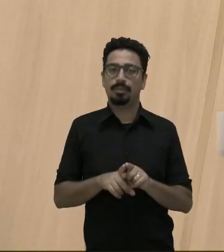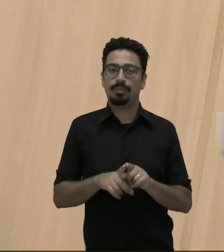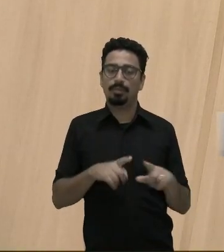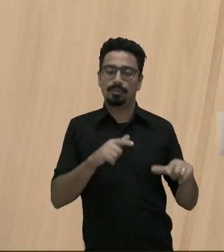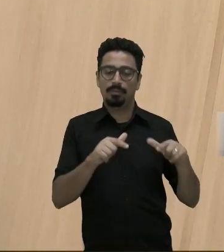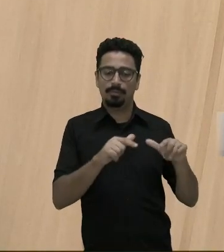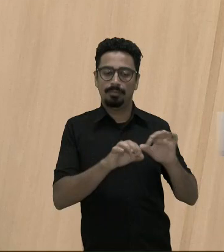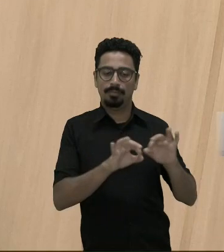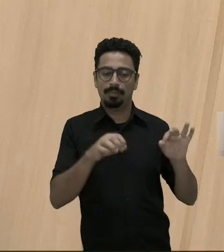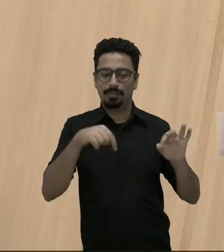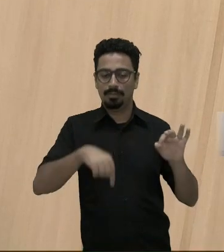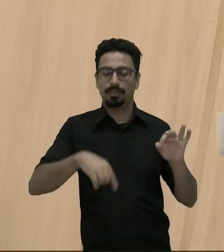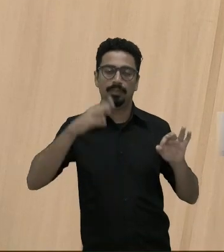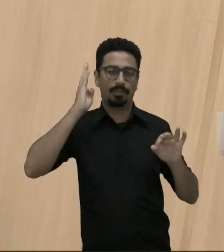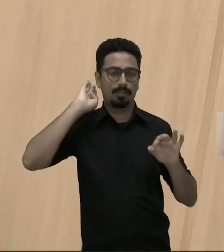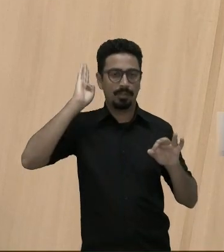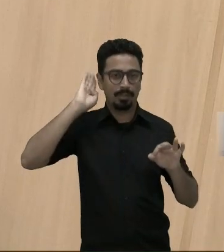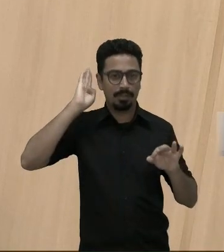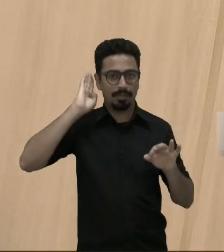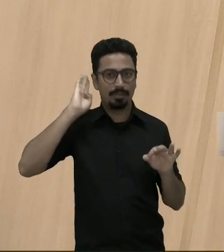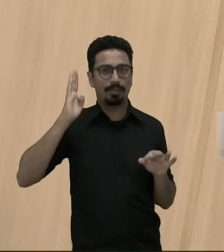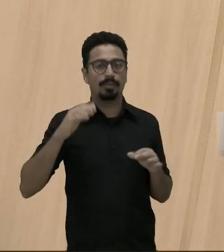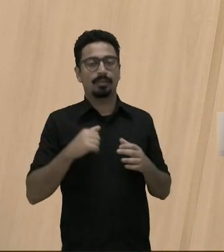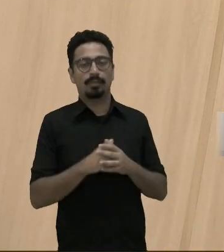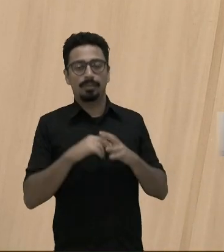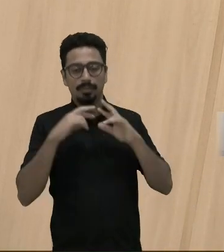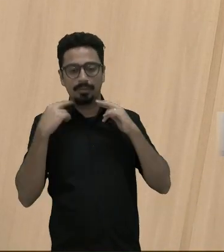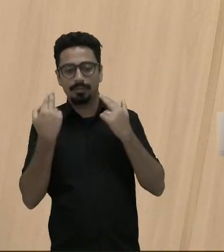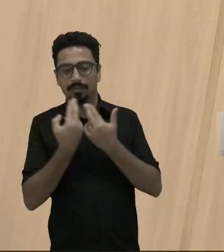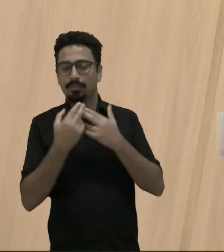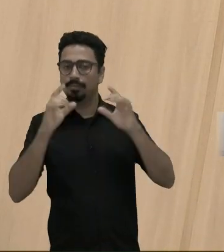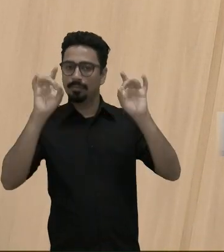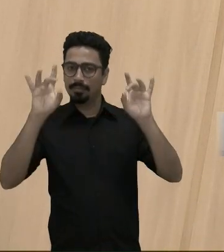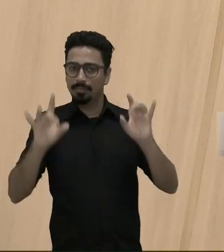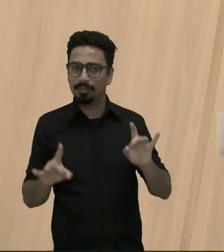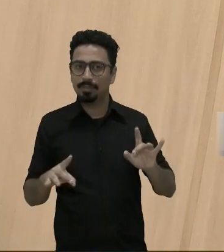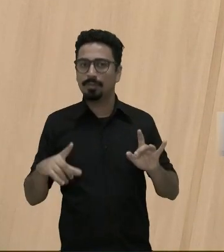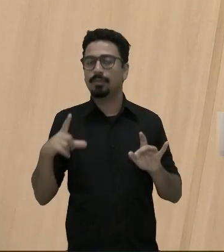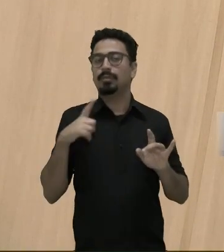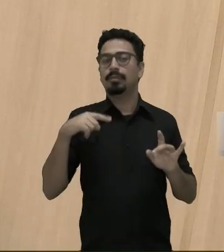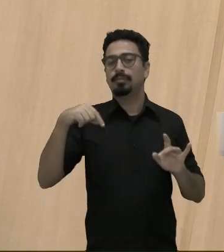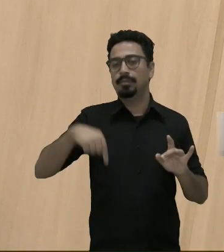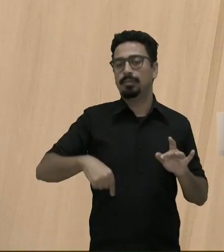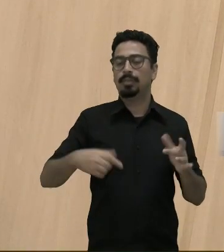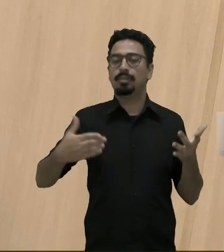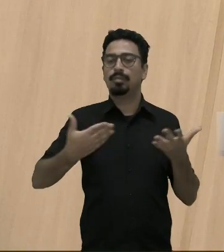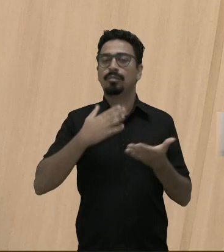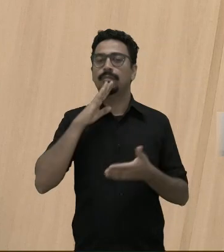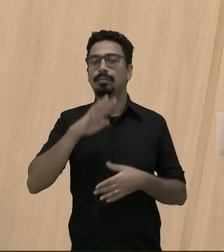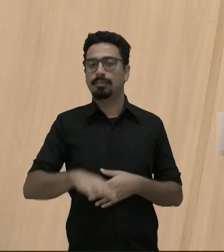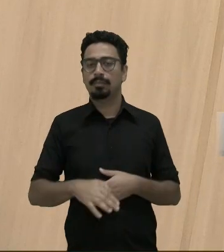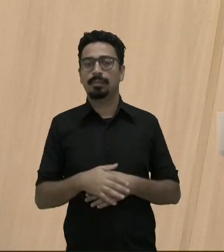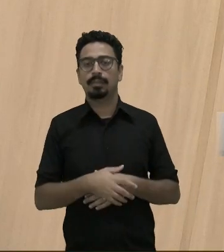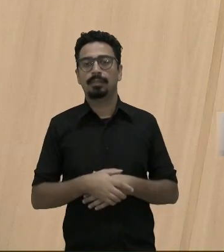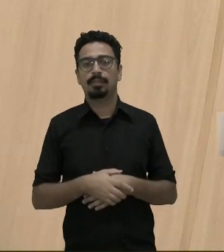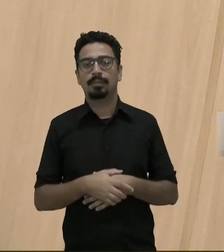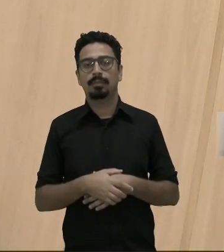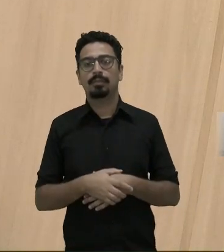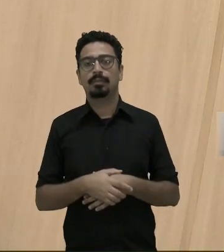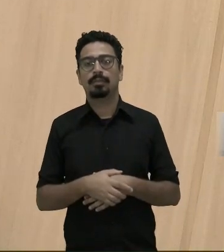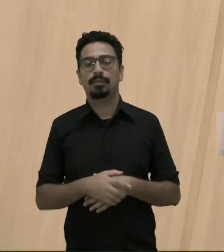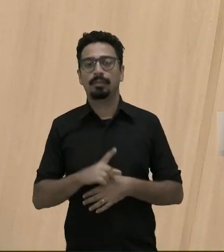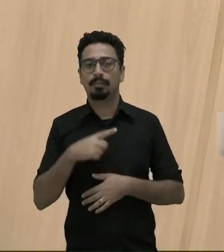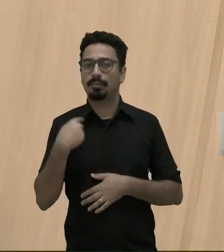trabalhos em Taubaté, por essa reunião preciosa que estamos acontecendo nesta tarde. Para